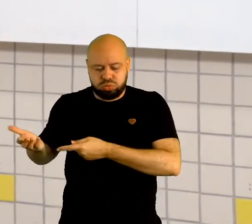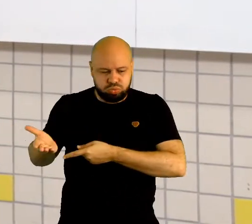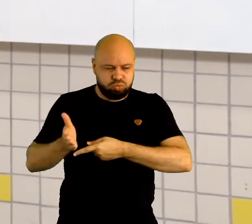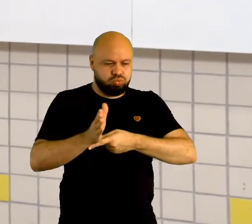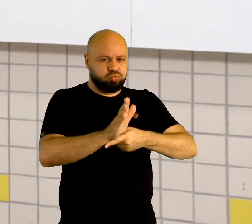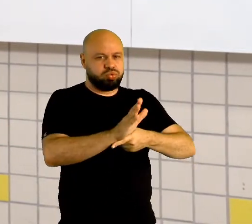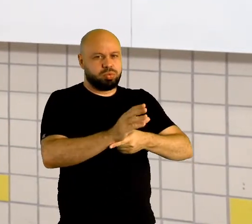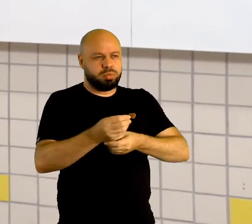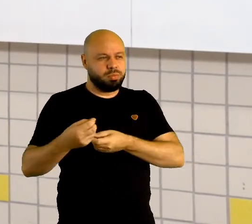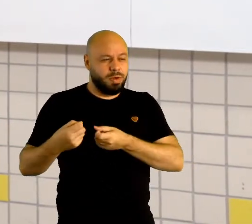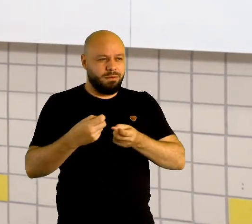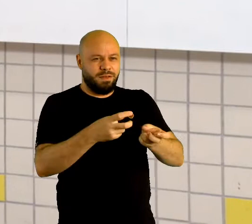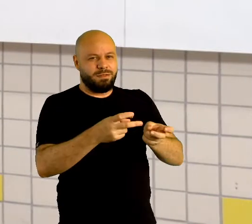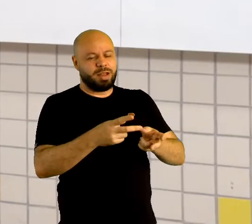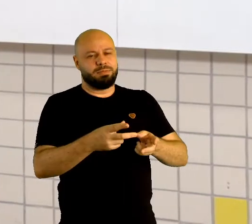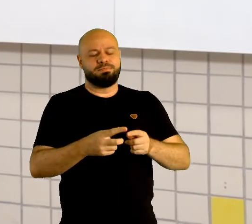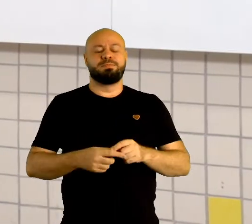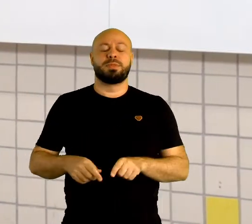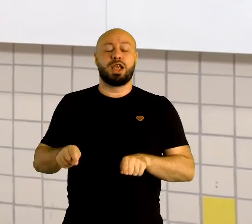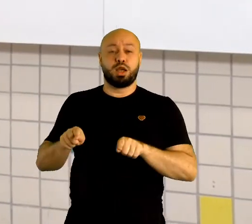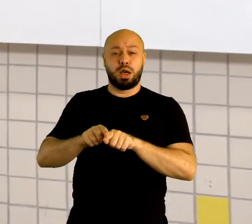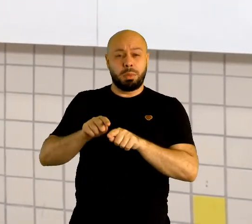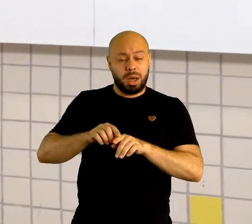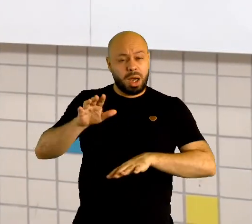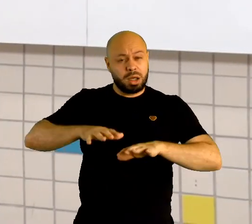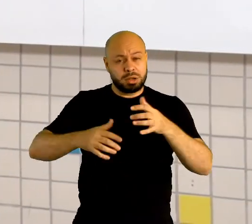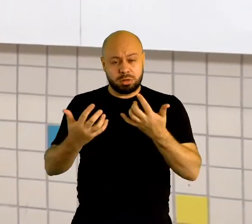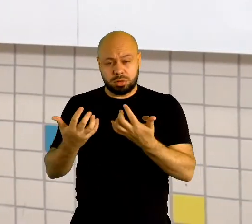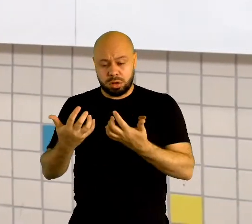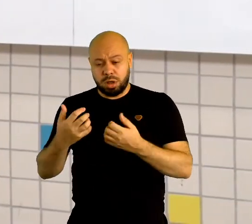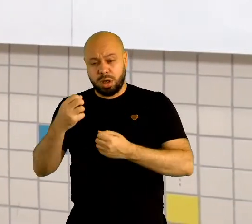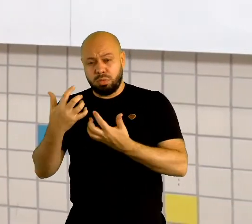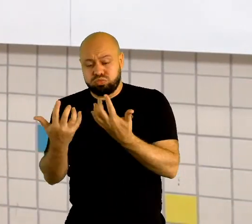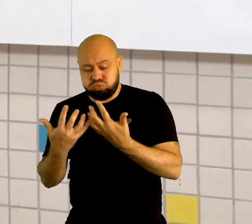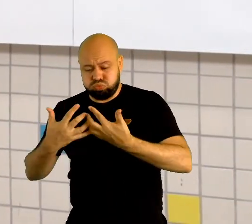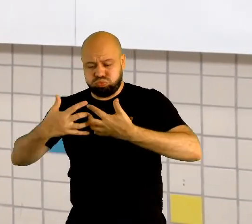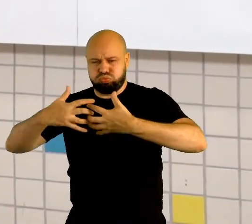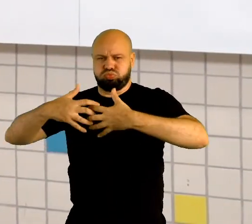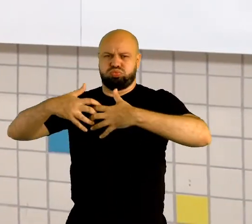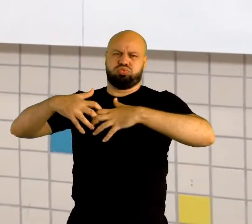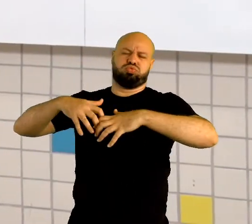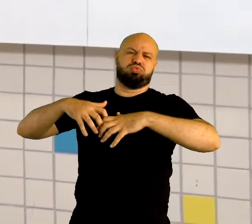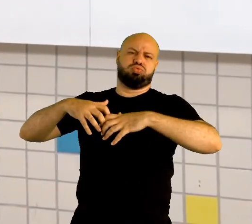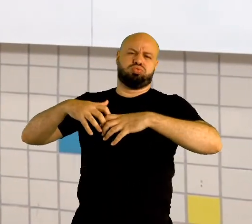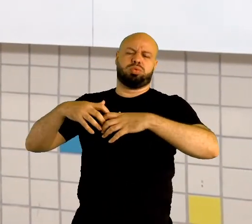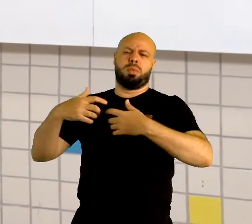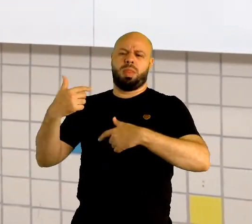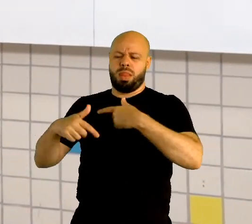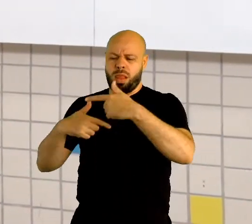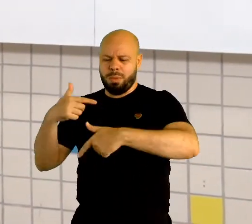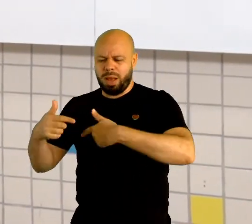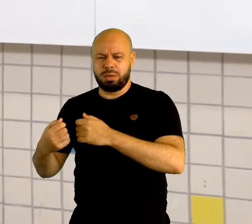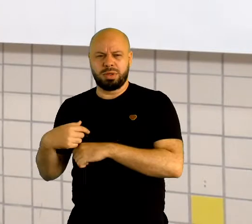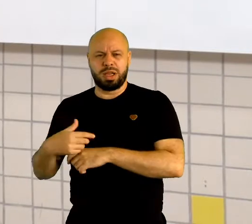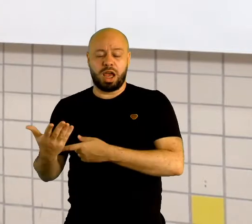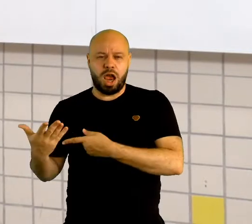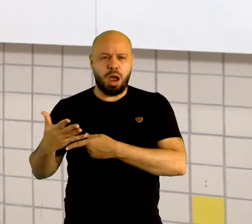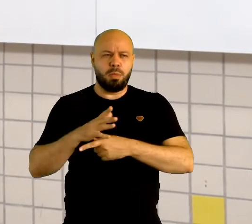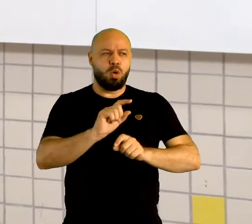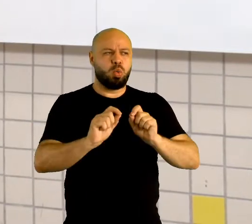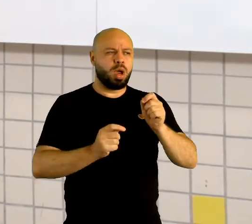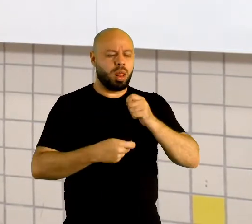mecanização, ela também permite ali um equilíbrio da balança comercial do país,